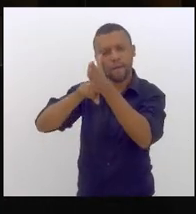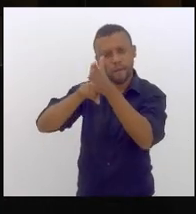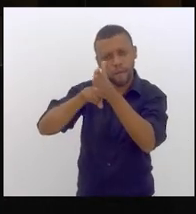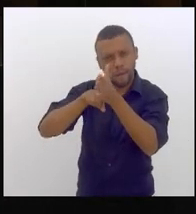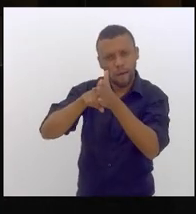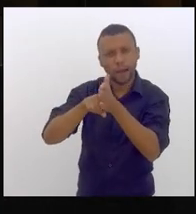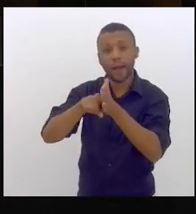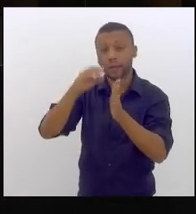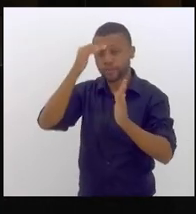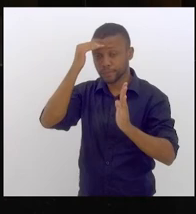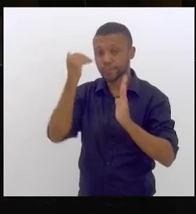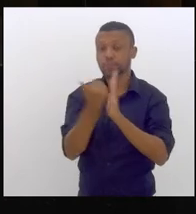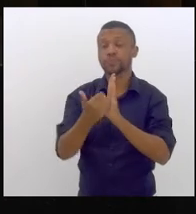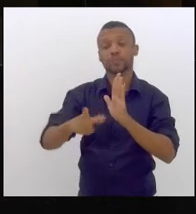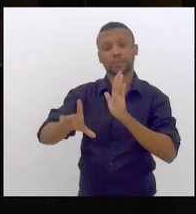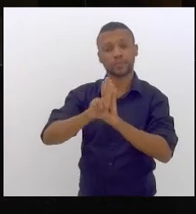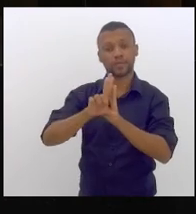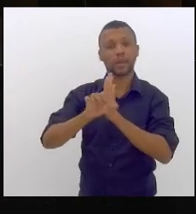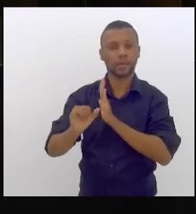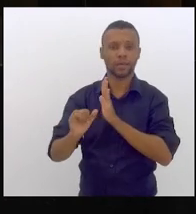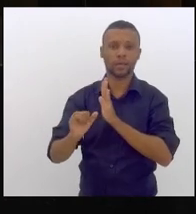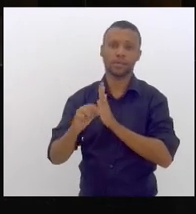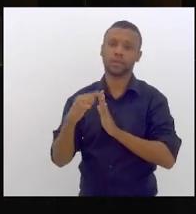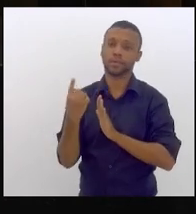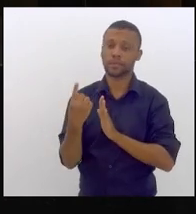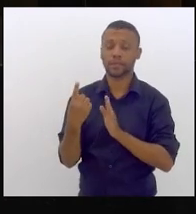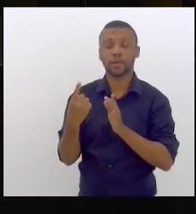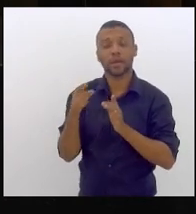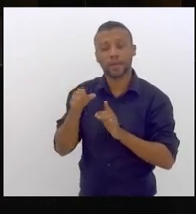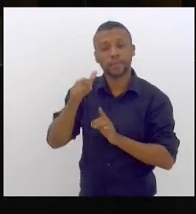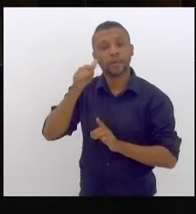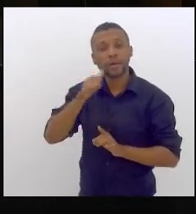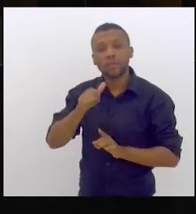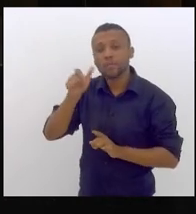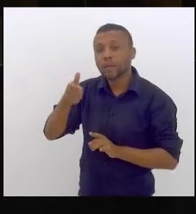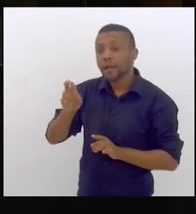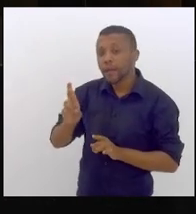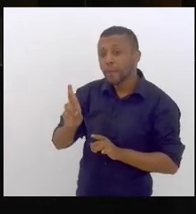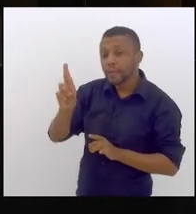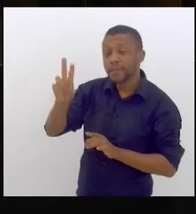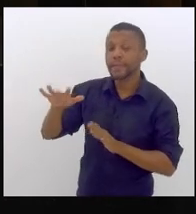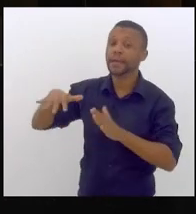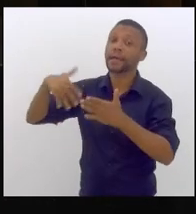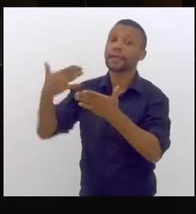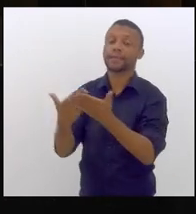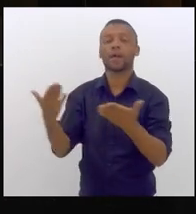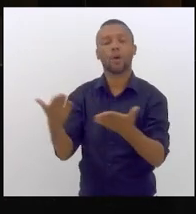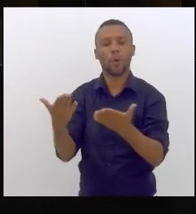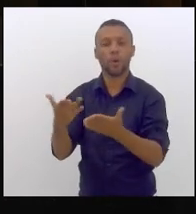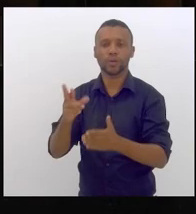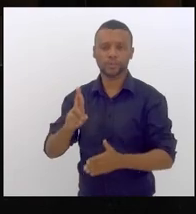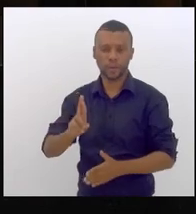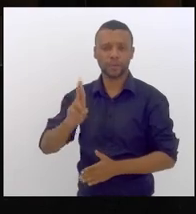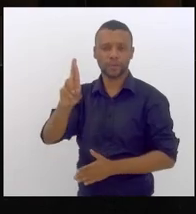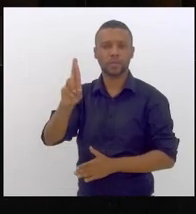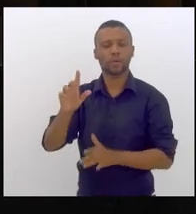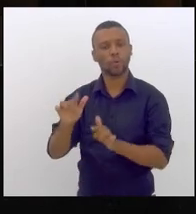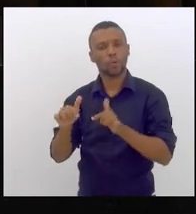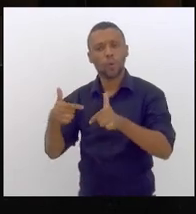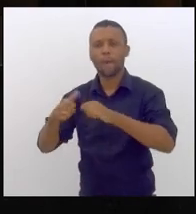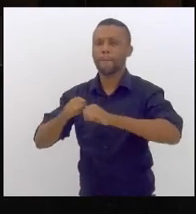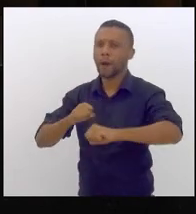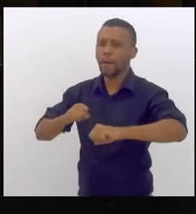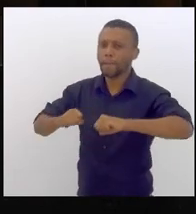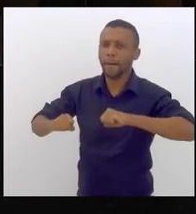na forma da lei. Afinal de contas, essa mulher que tanto representou e representa ainda hoje toda forma de